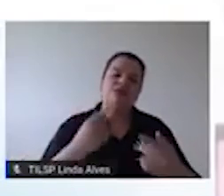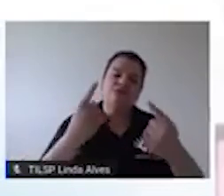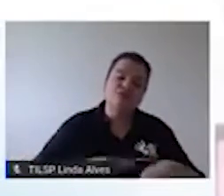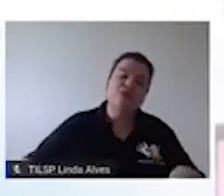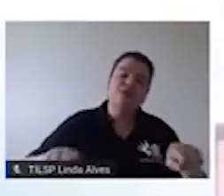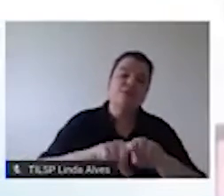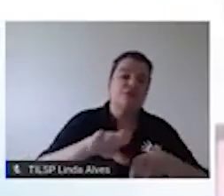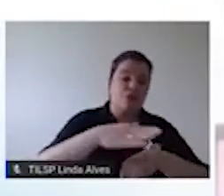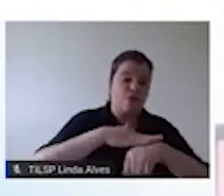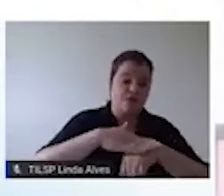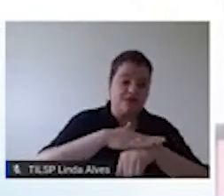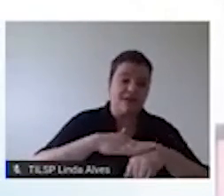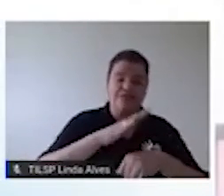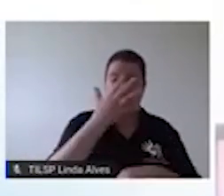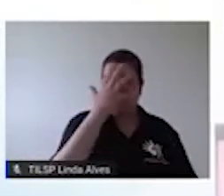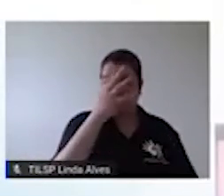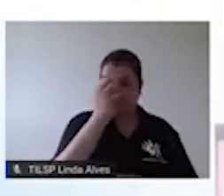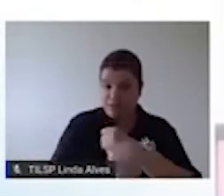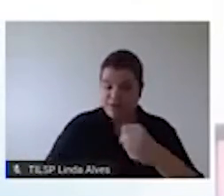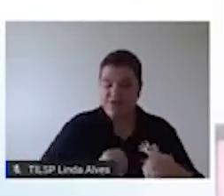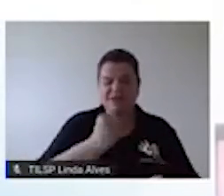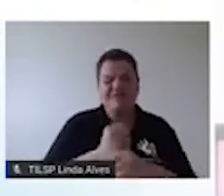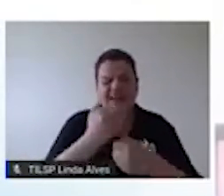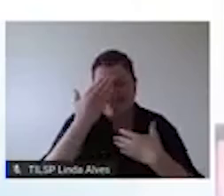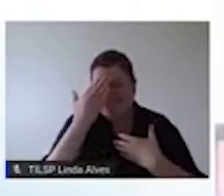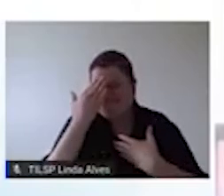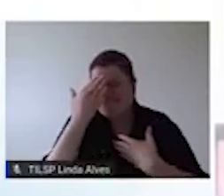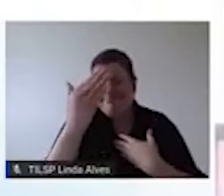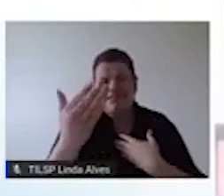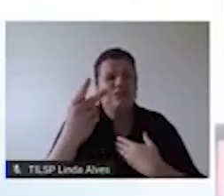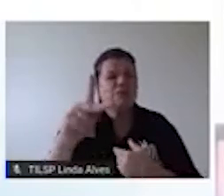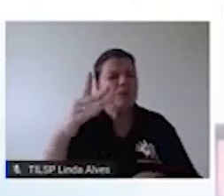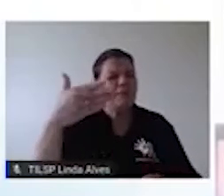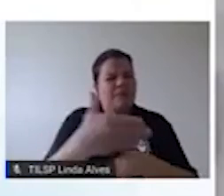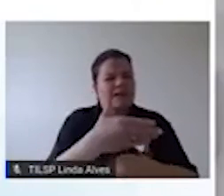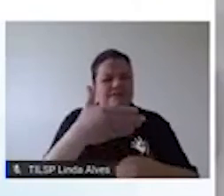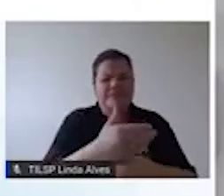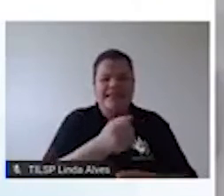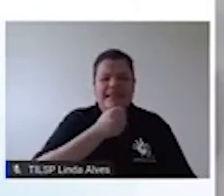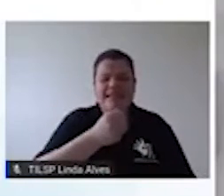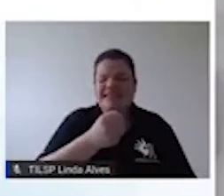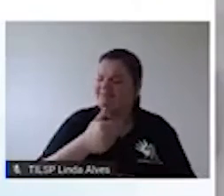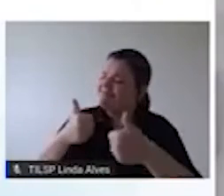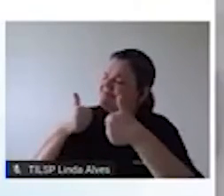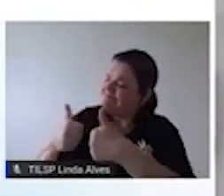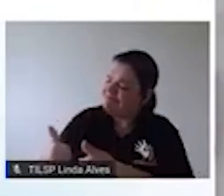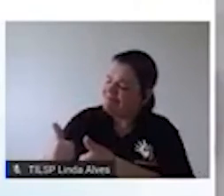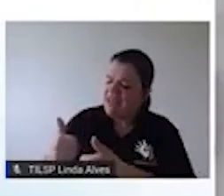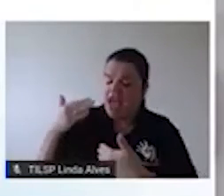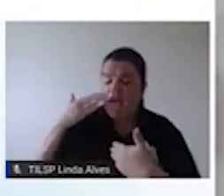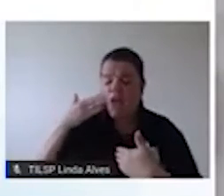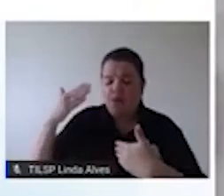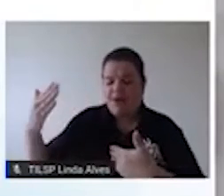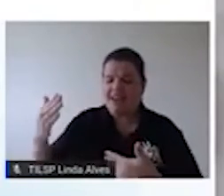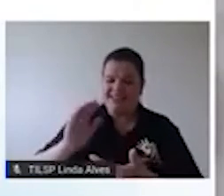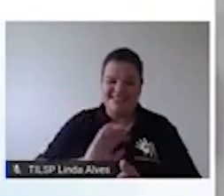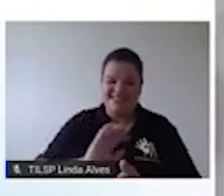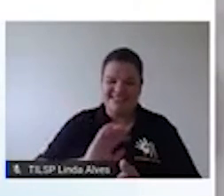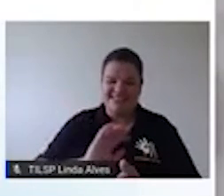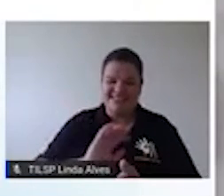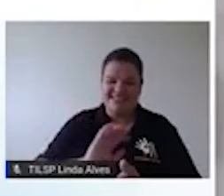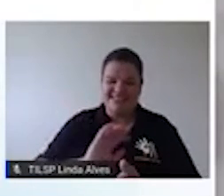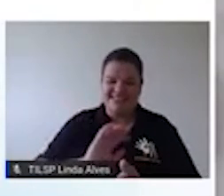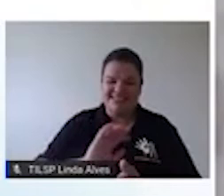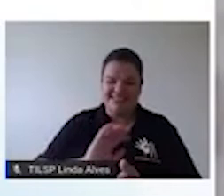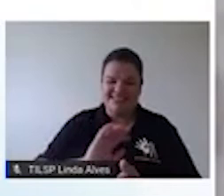conversar em fevereiro do ano que vem. Agradeço muito a sua participação. Tudo bem, Gilce. Quem agradece sou eu.